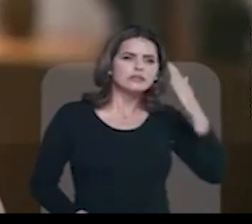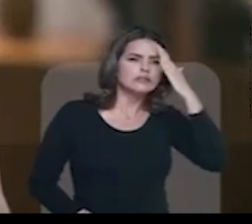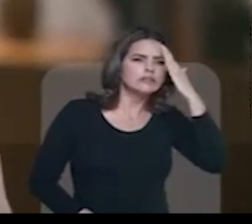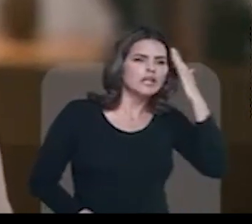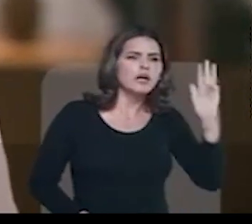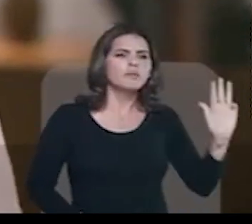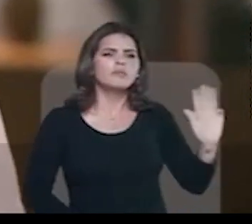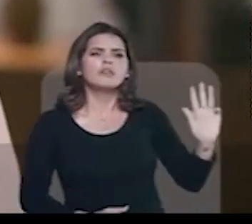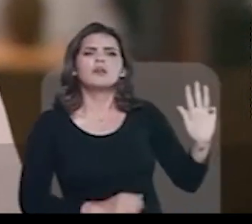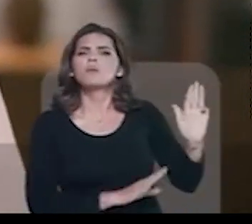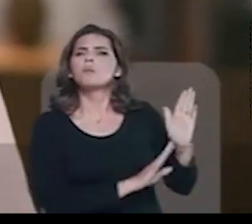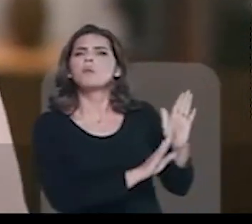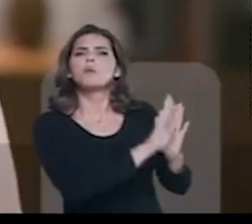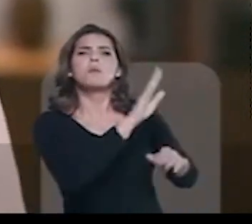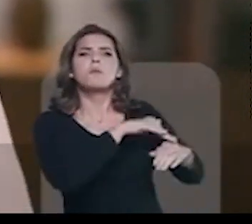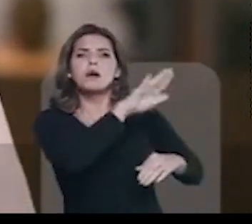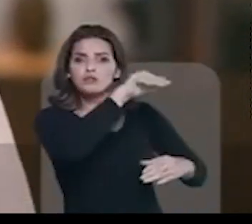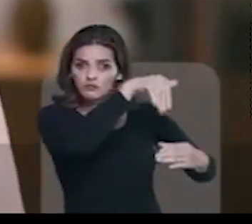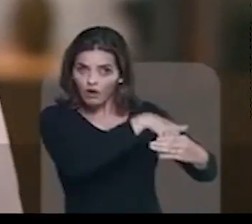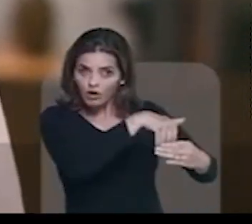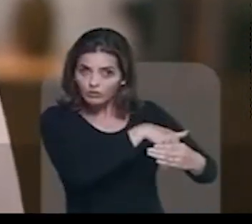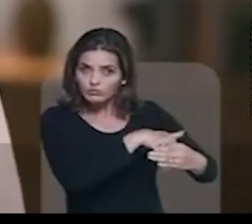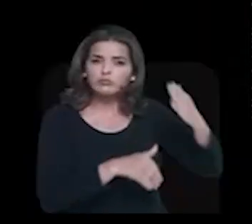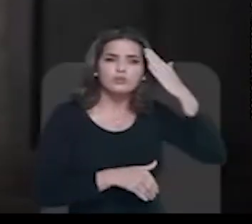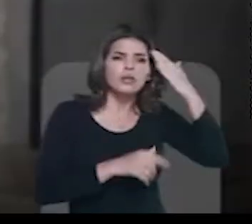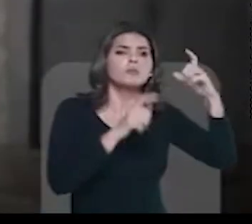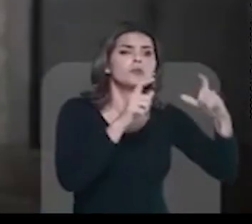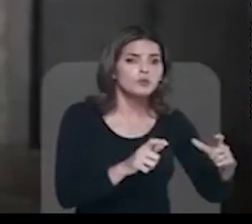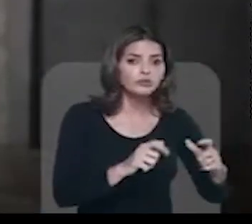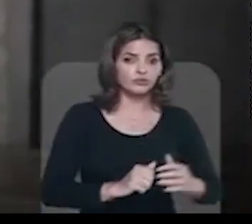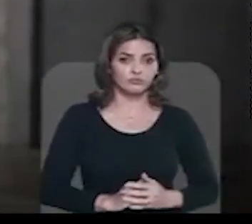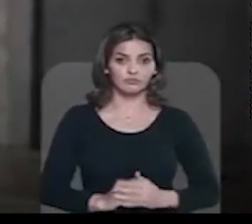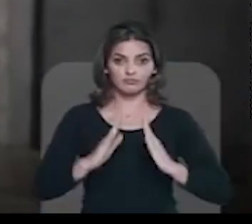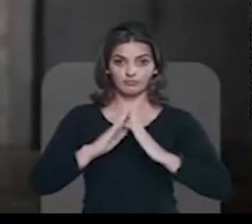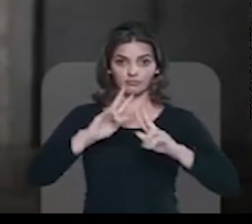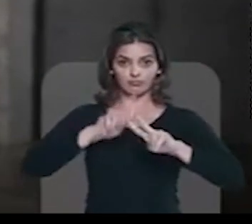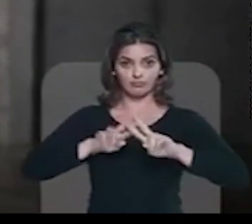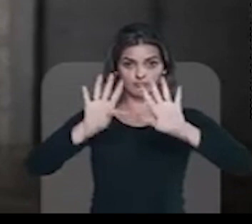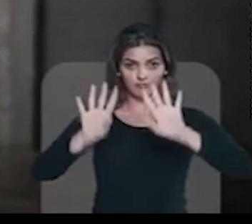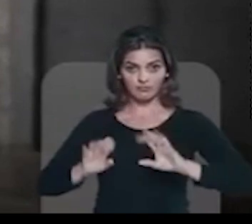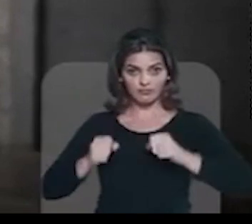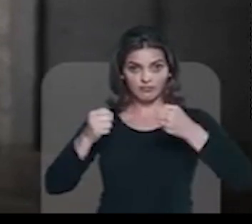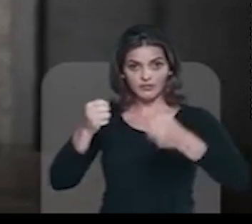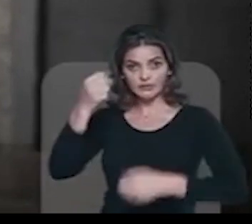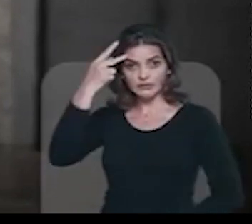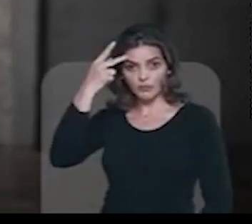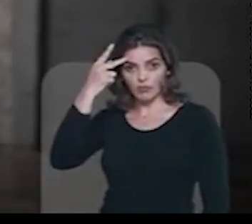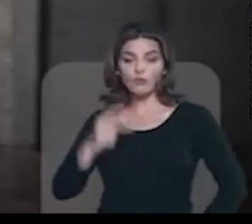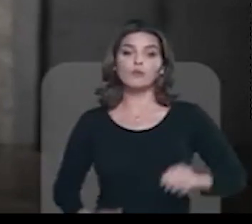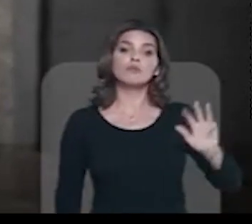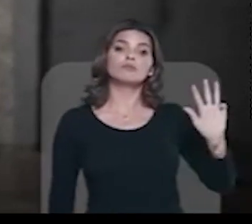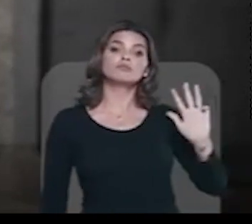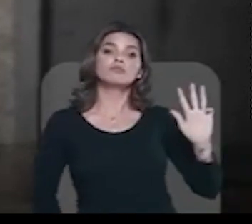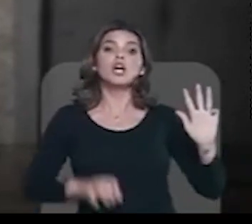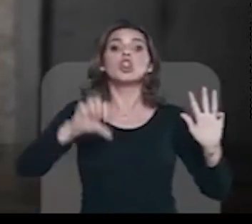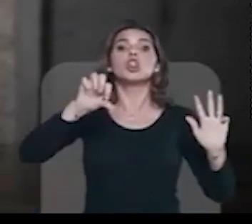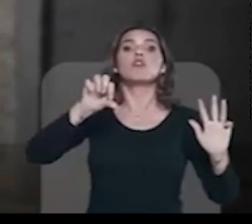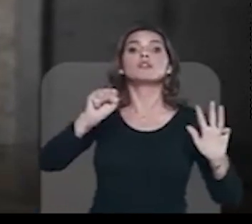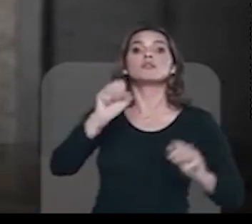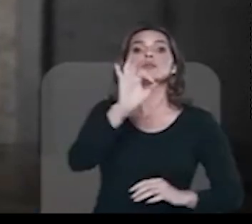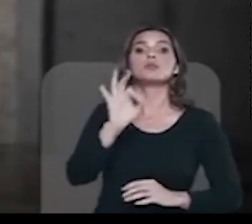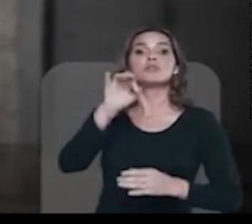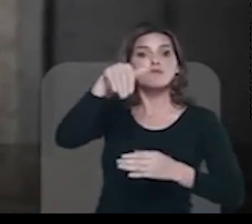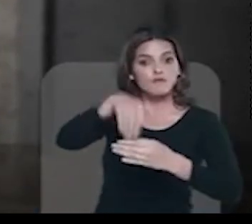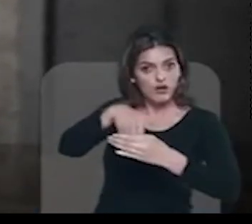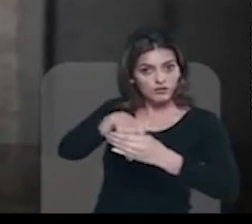Sabe onde Lula teve mais votos no primeiro turno das eleições? No presídio de Tremembé. Lula teve 98% dos